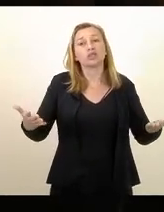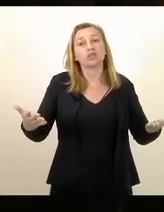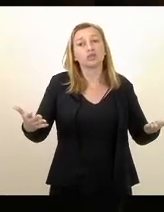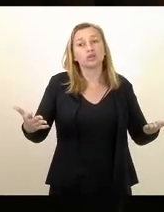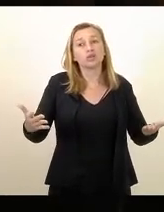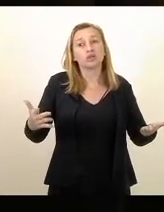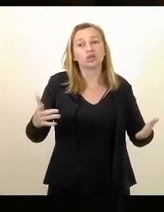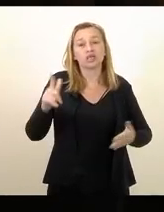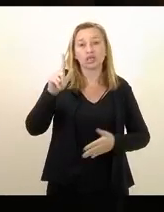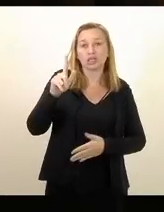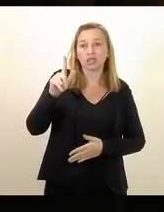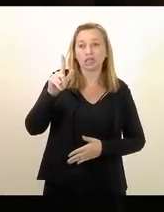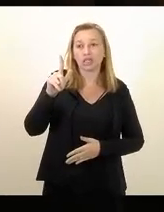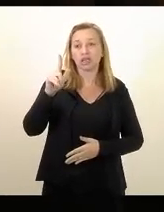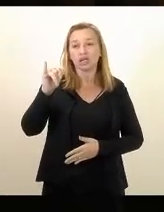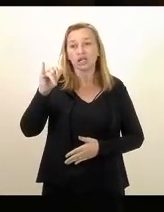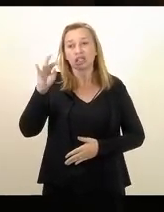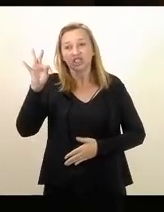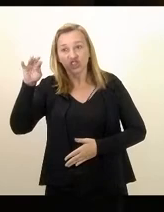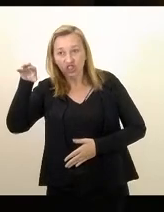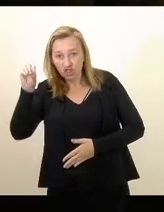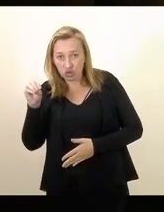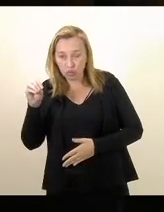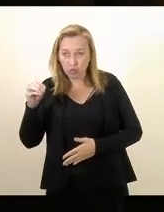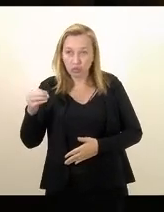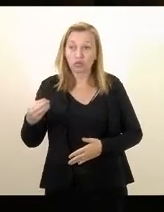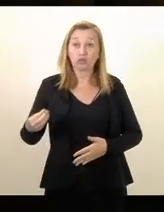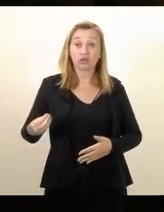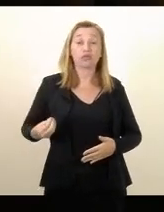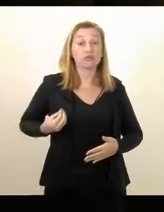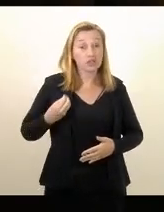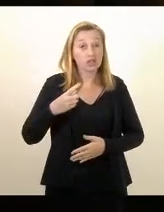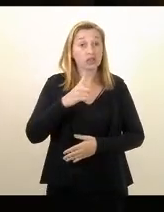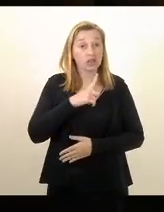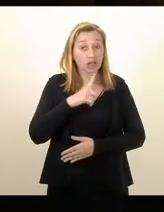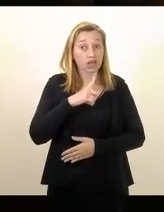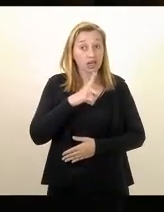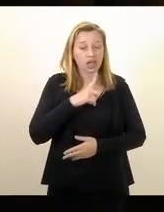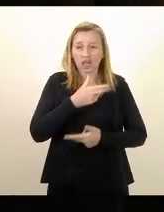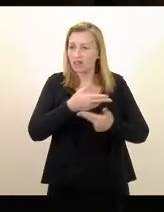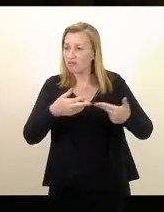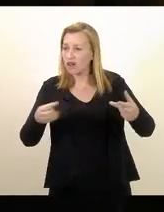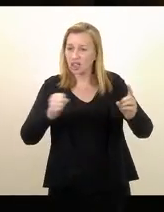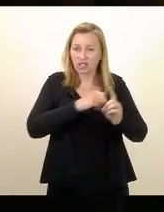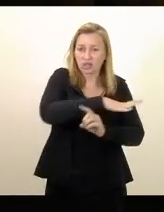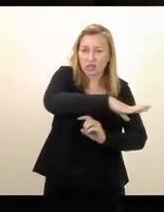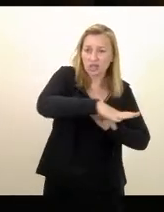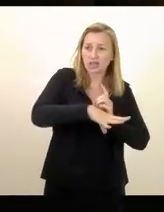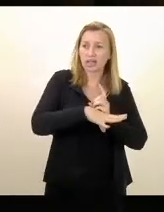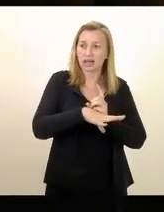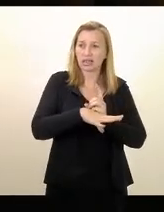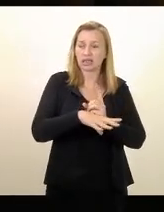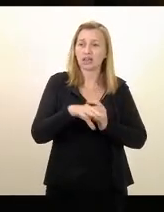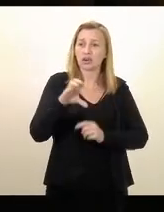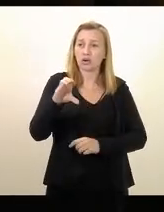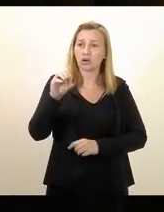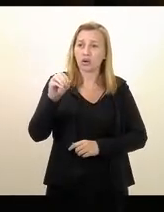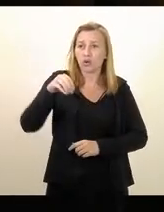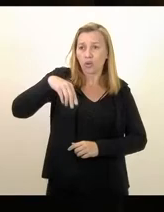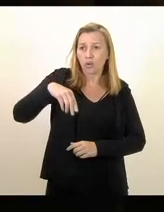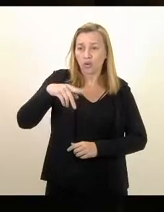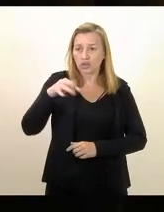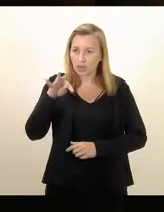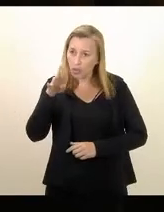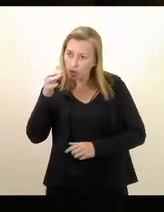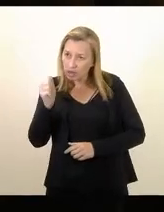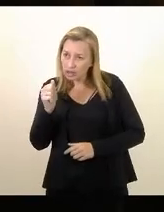elitismo que se faz presente ainda em muitas sociedades contemporâneas é o caso